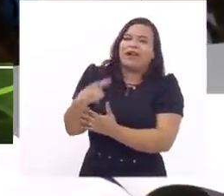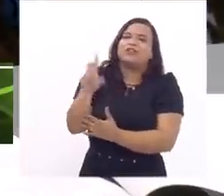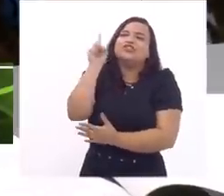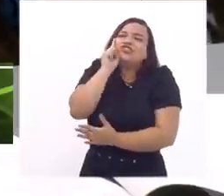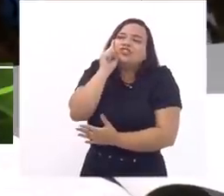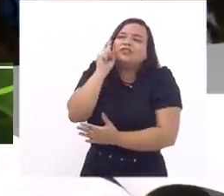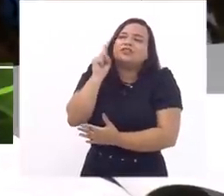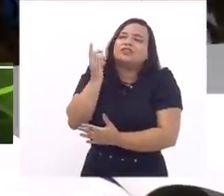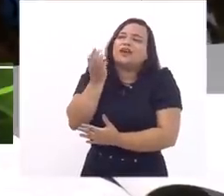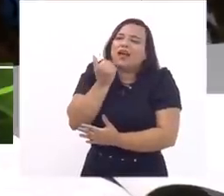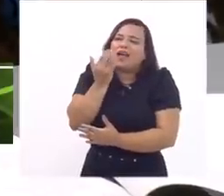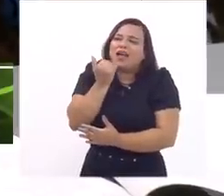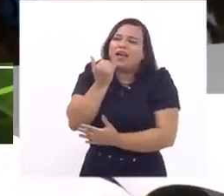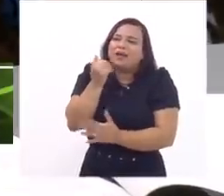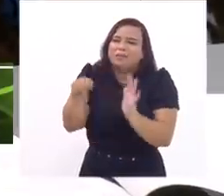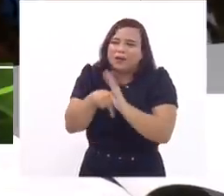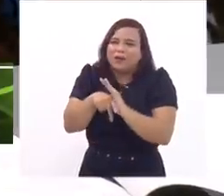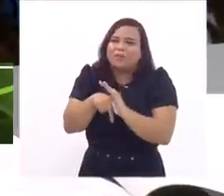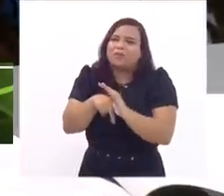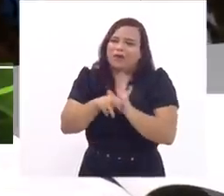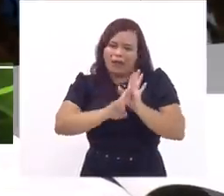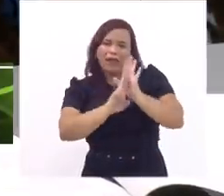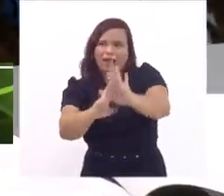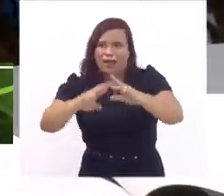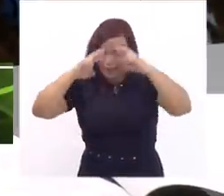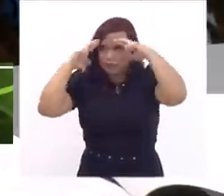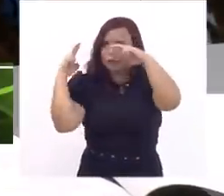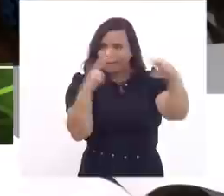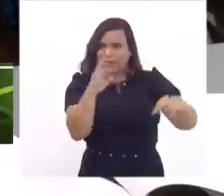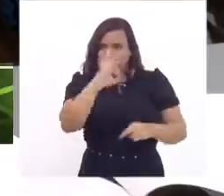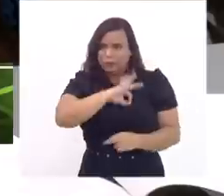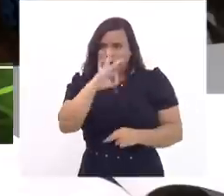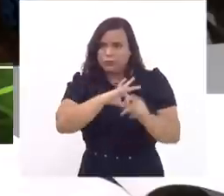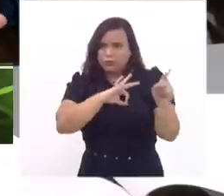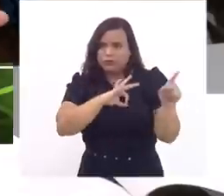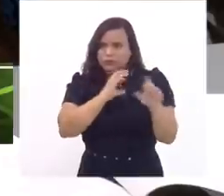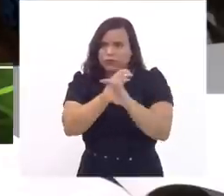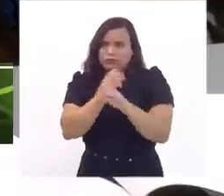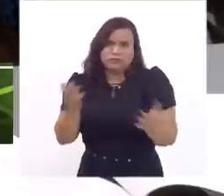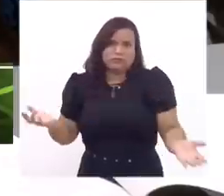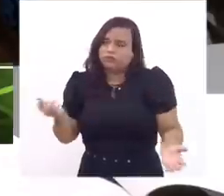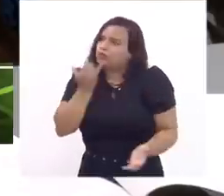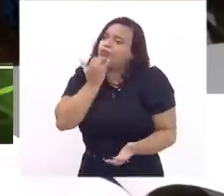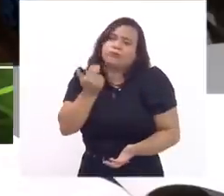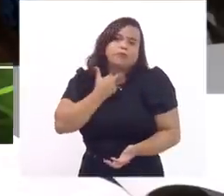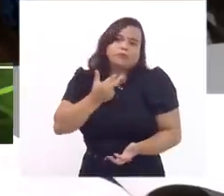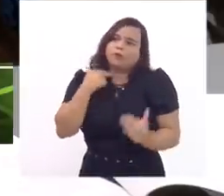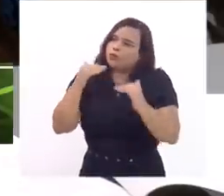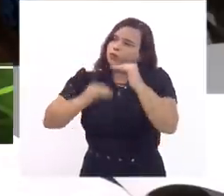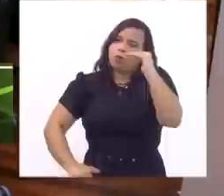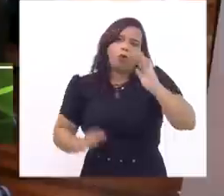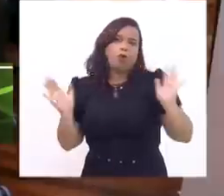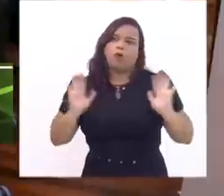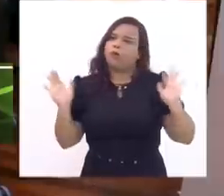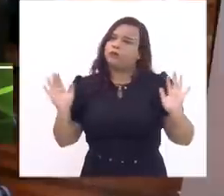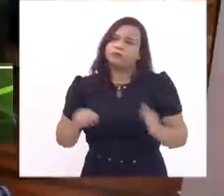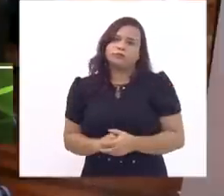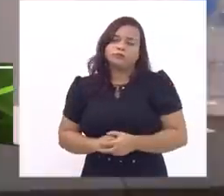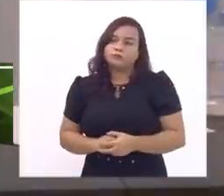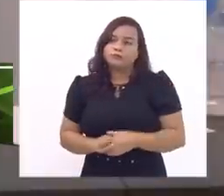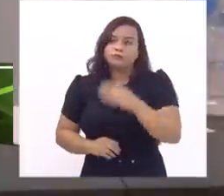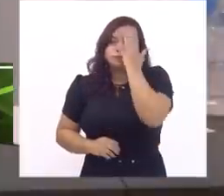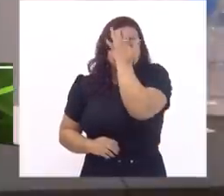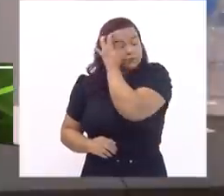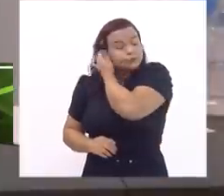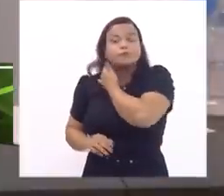alimentação representa ou respeita o servidor policial civil. Me desculpe, mas eu não concordo com isso. Vamos para a